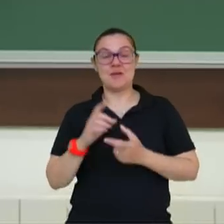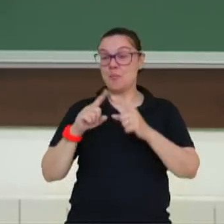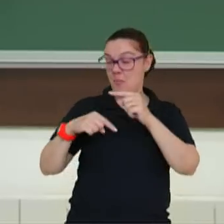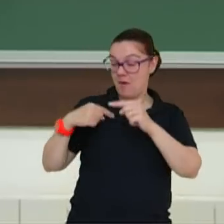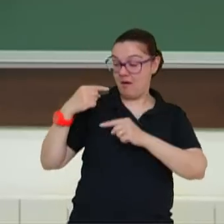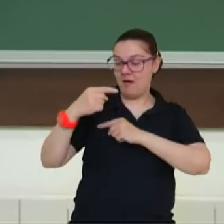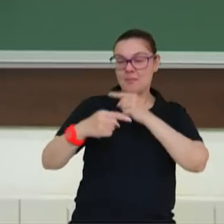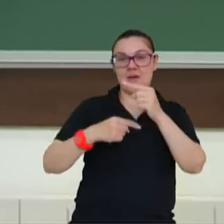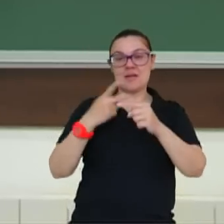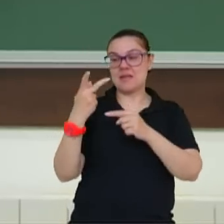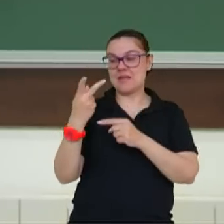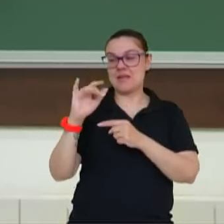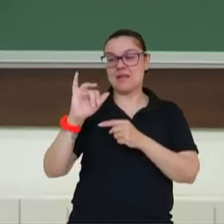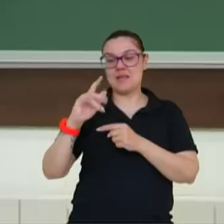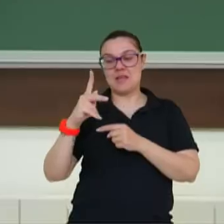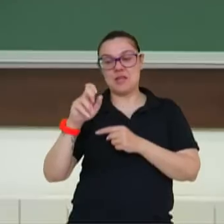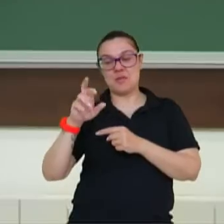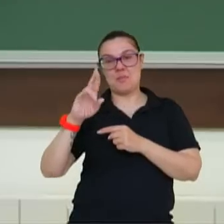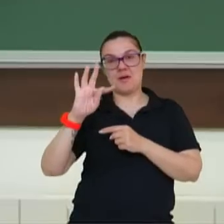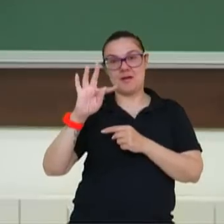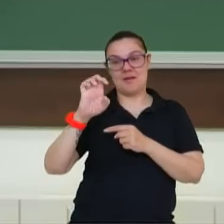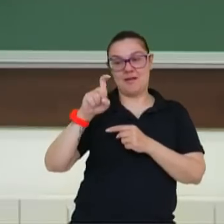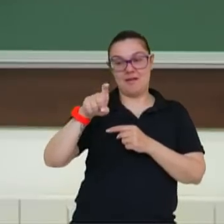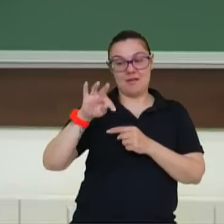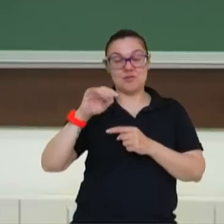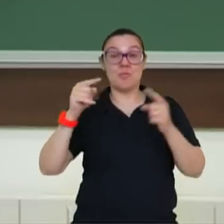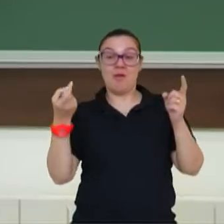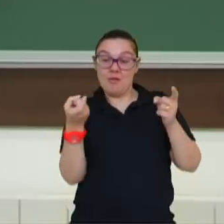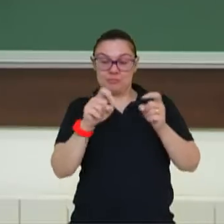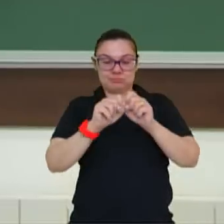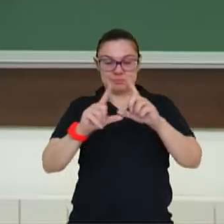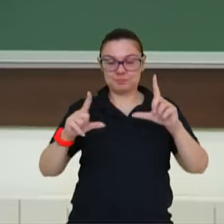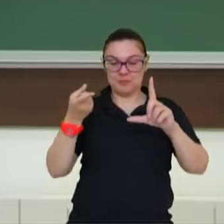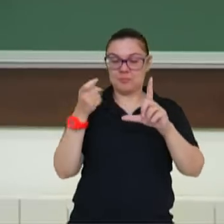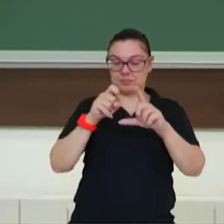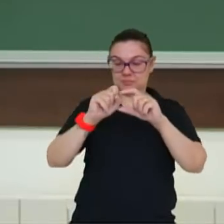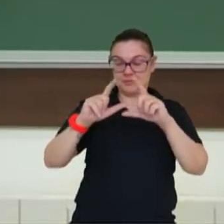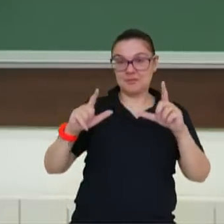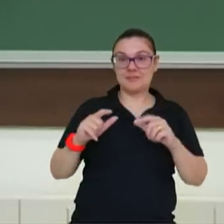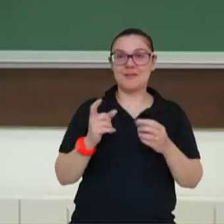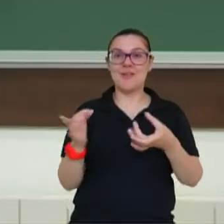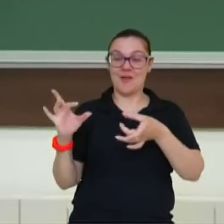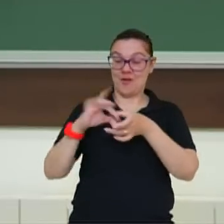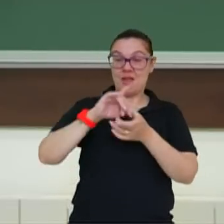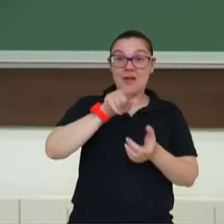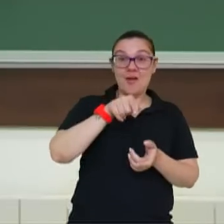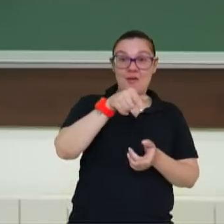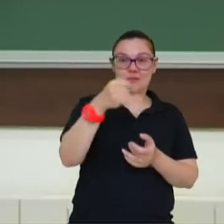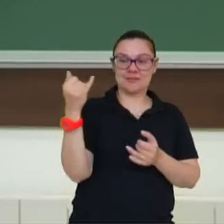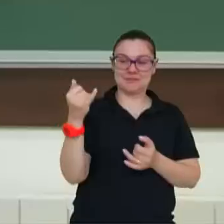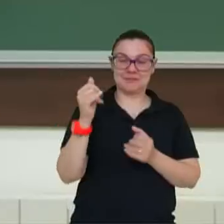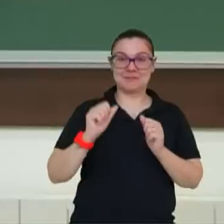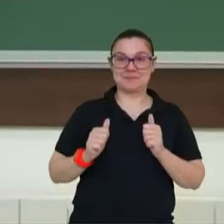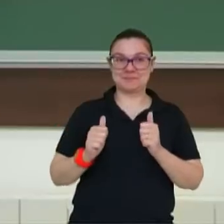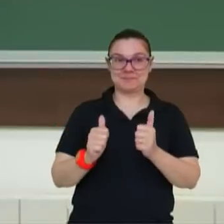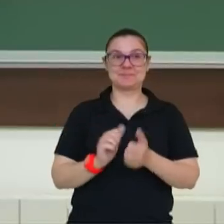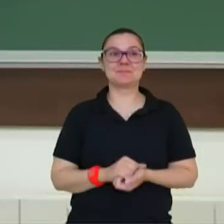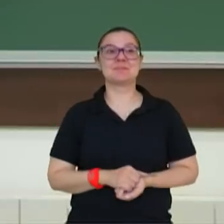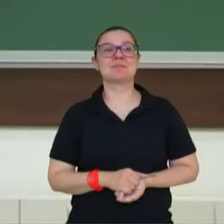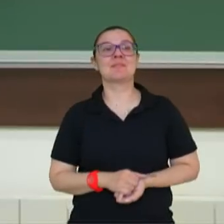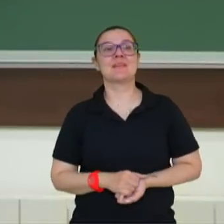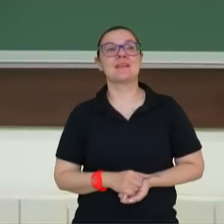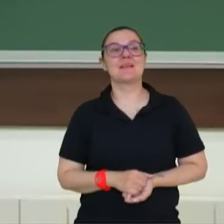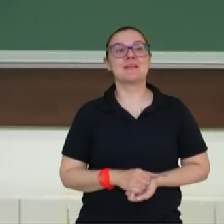tem vários links que chamamos hiperlinks, né, que conecta a outras informações.